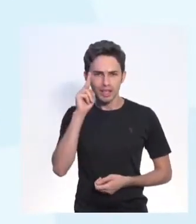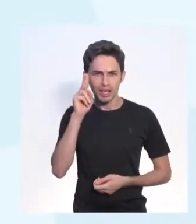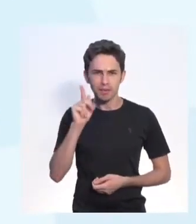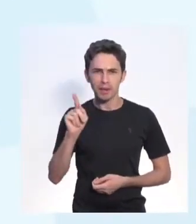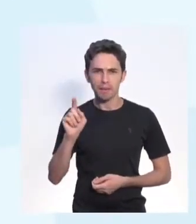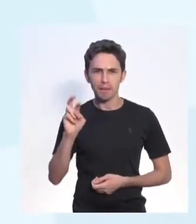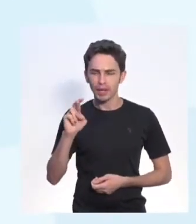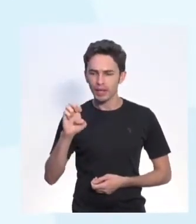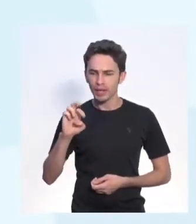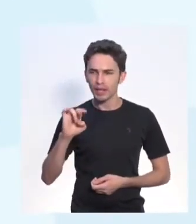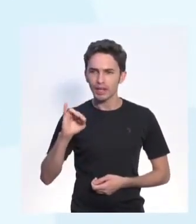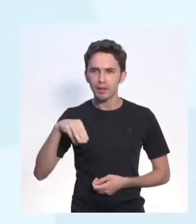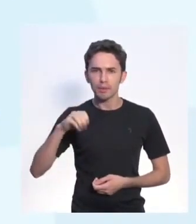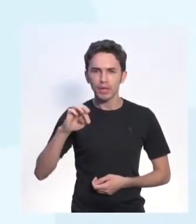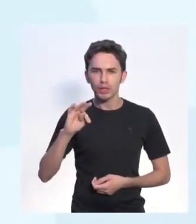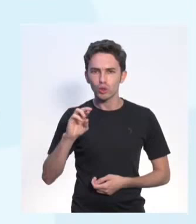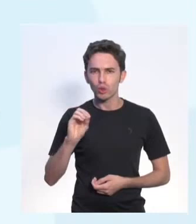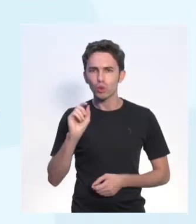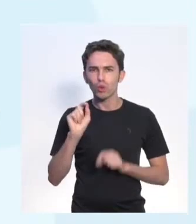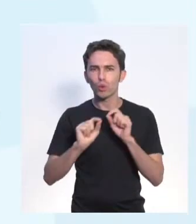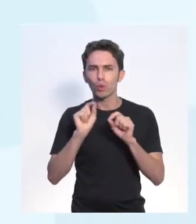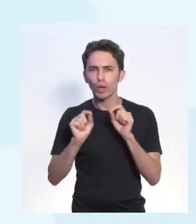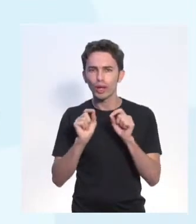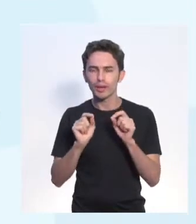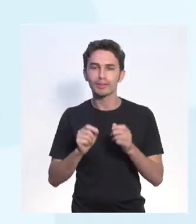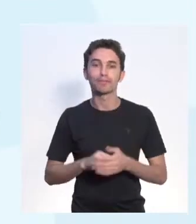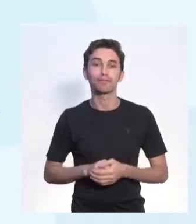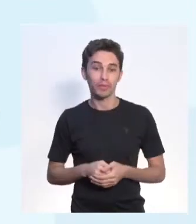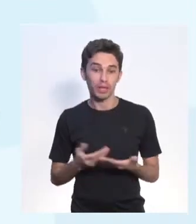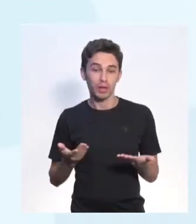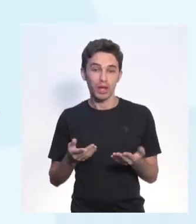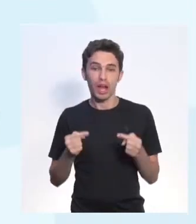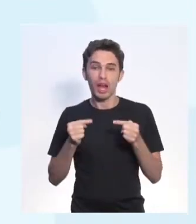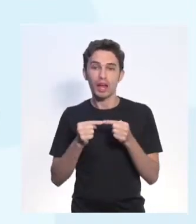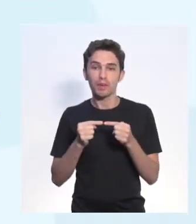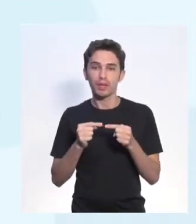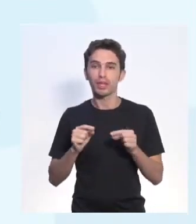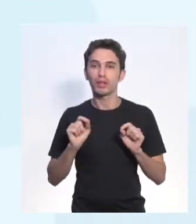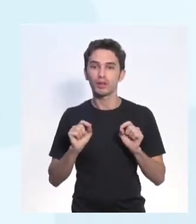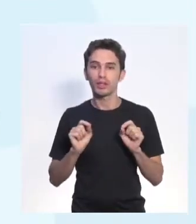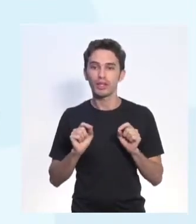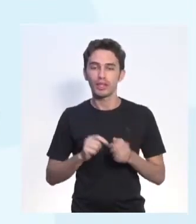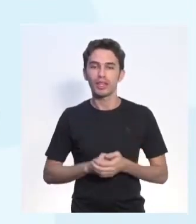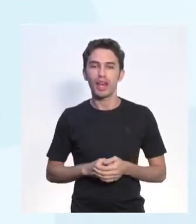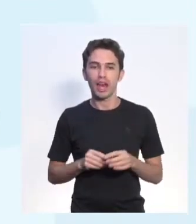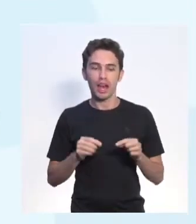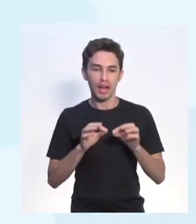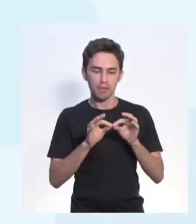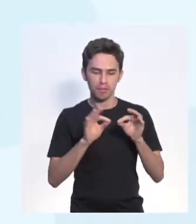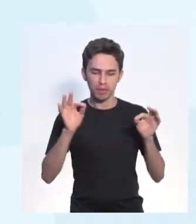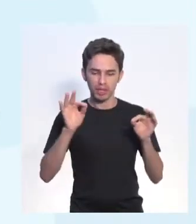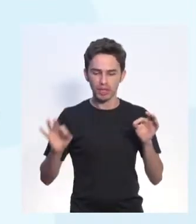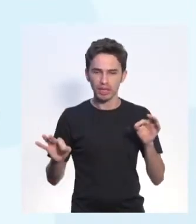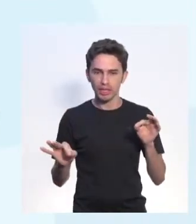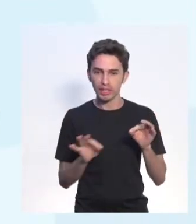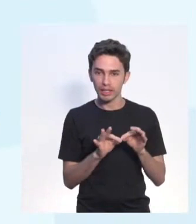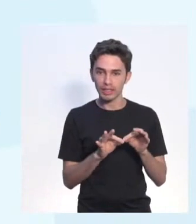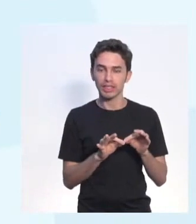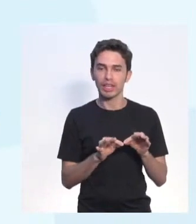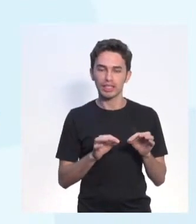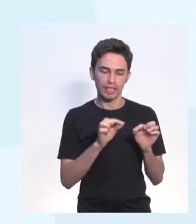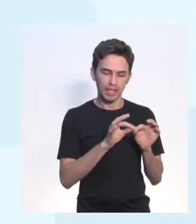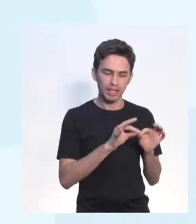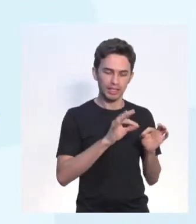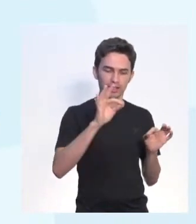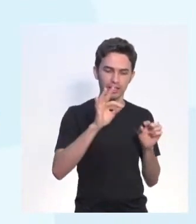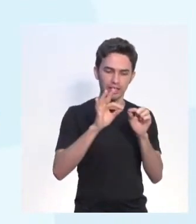o que é perímetro de uma figura geométrica? Bom, o perímetro de uma figura geométrica, ele é determinado pela medida da linha